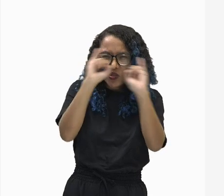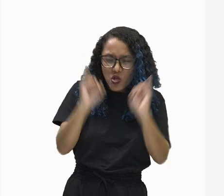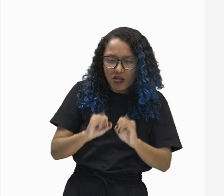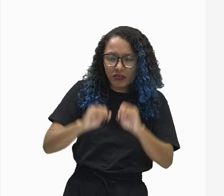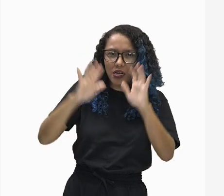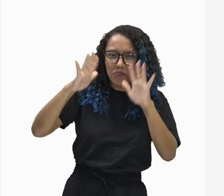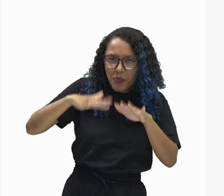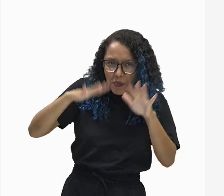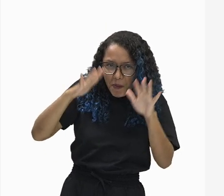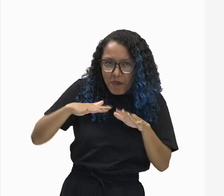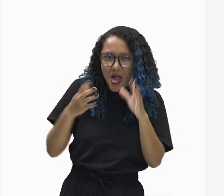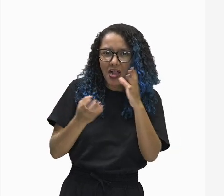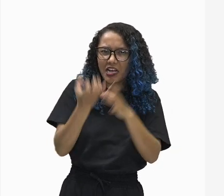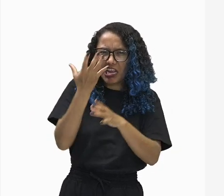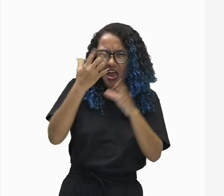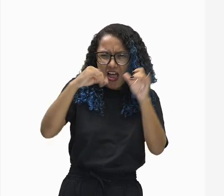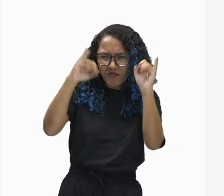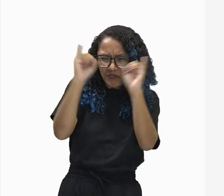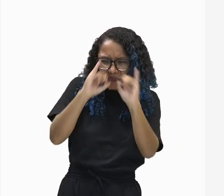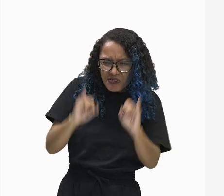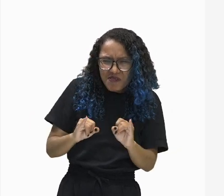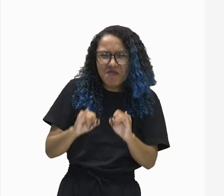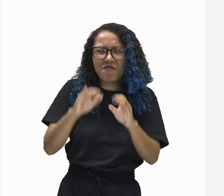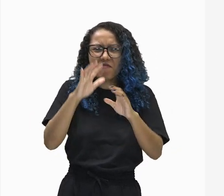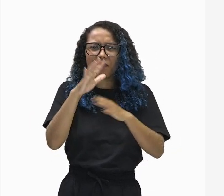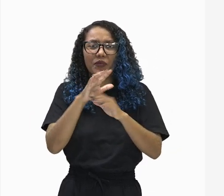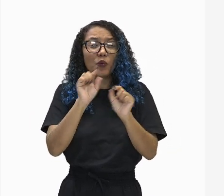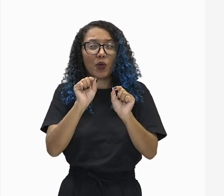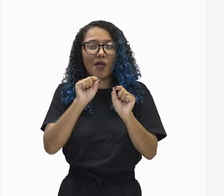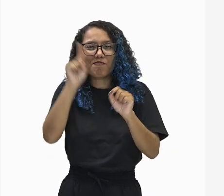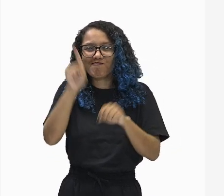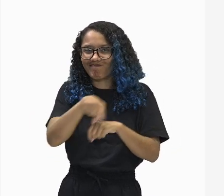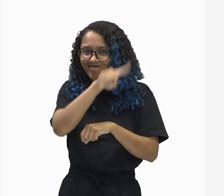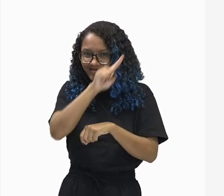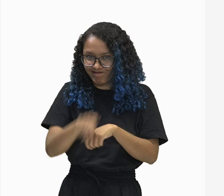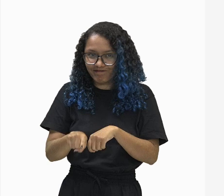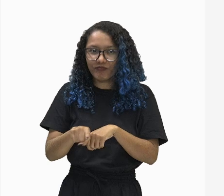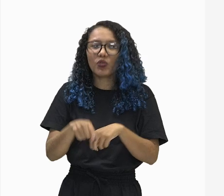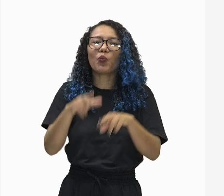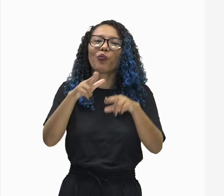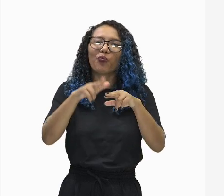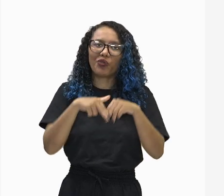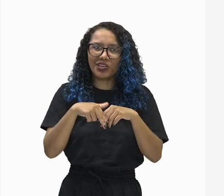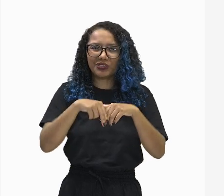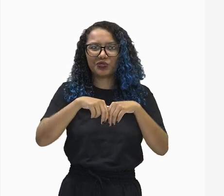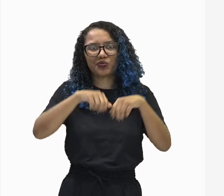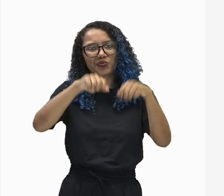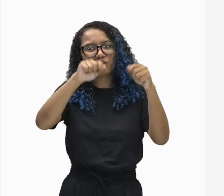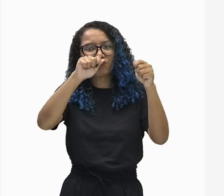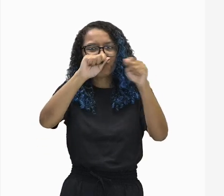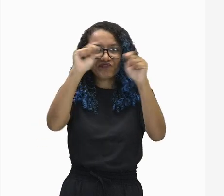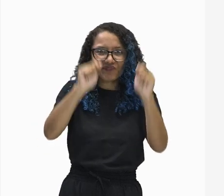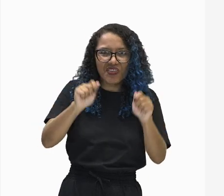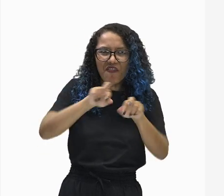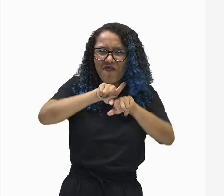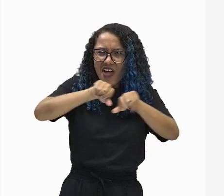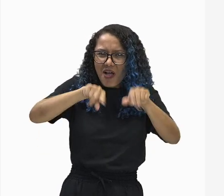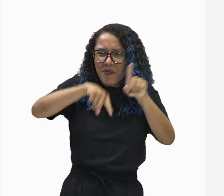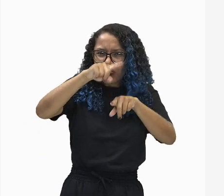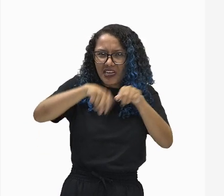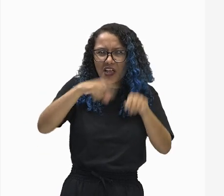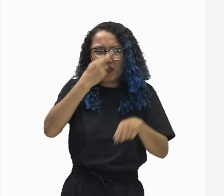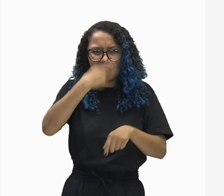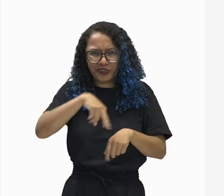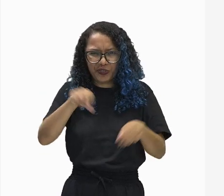de ídolos era proibida, o que levou à destruição de vários ícones religiosos. Presente nos